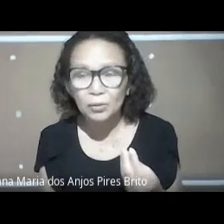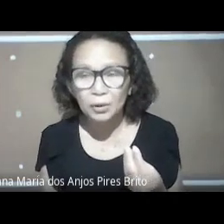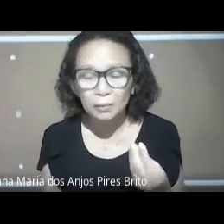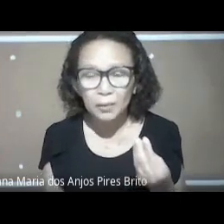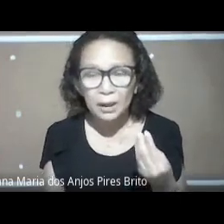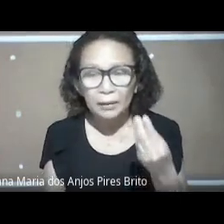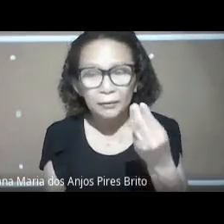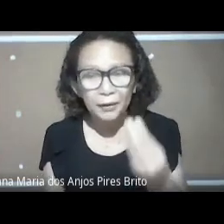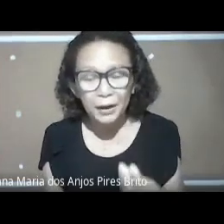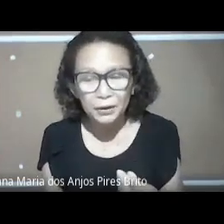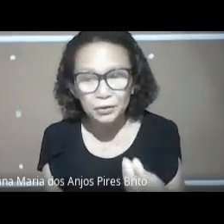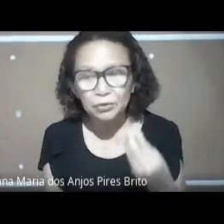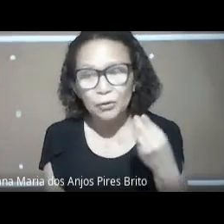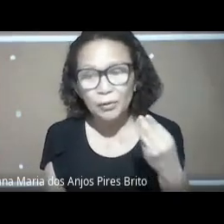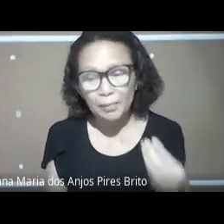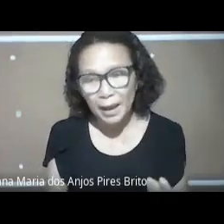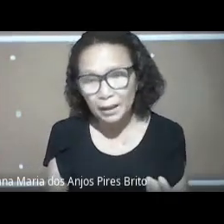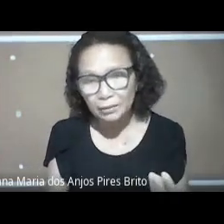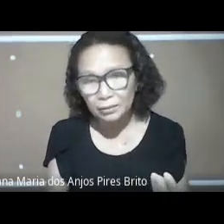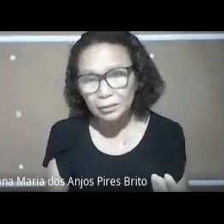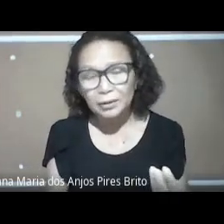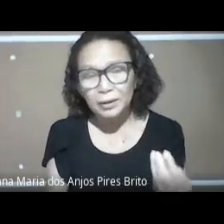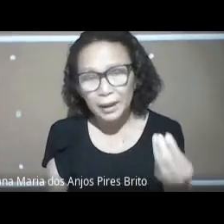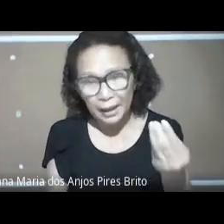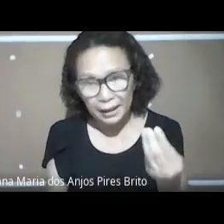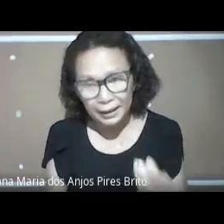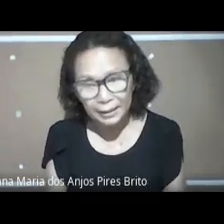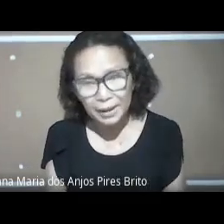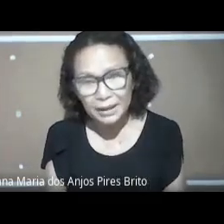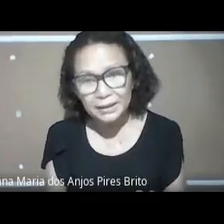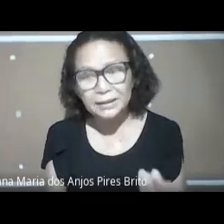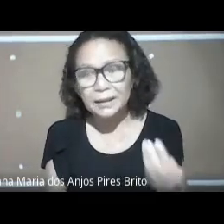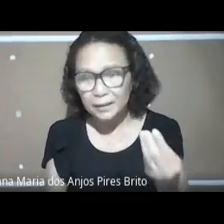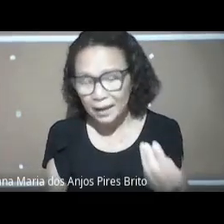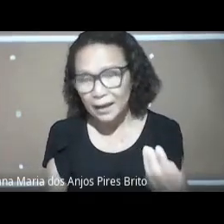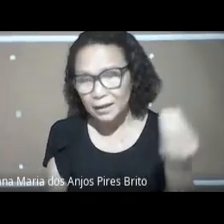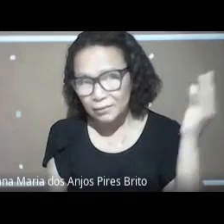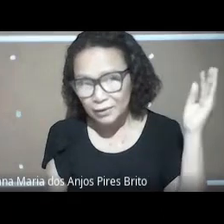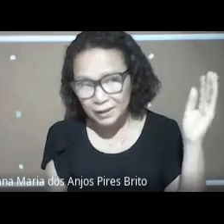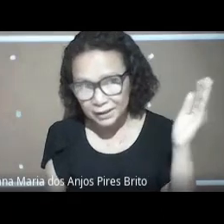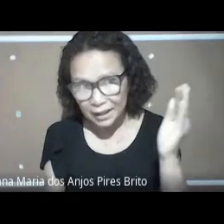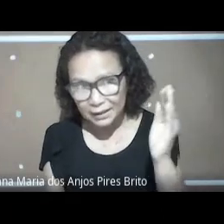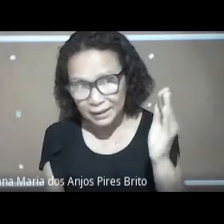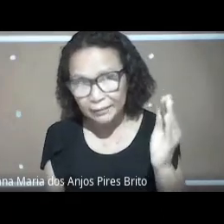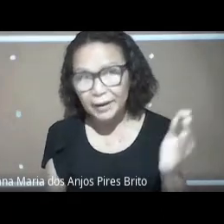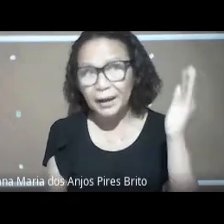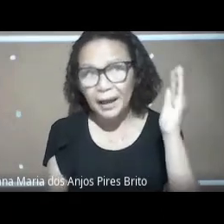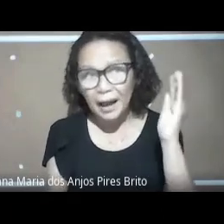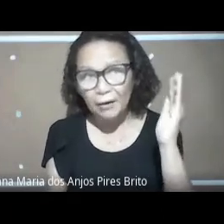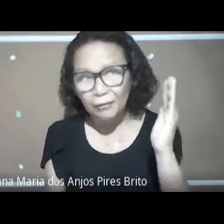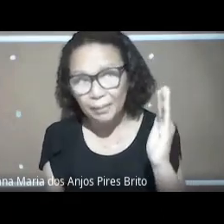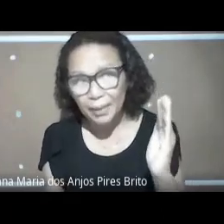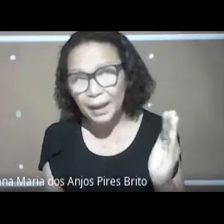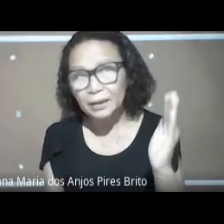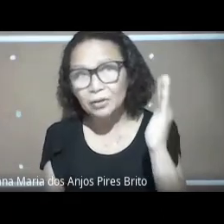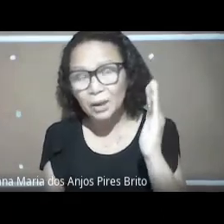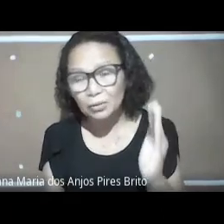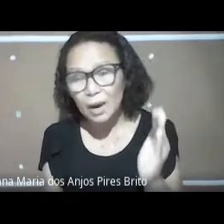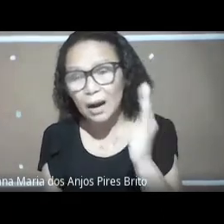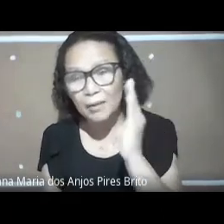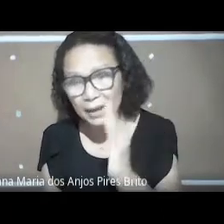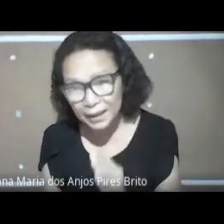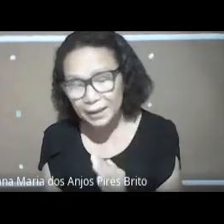vocês procurem vídeos do alfabeto em Libras, né? Vocês têm que escrever